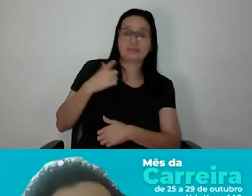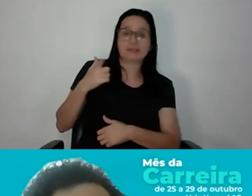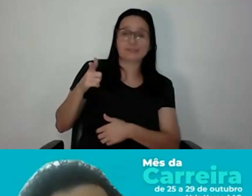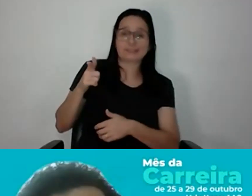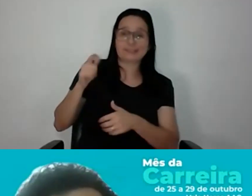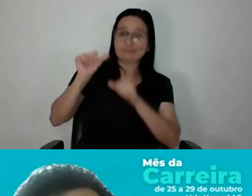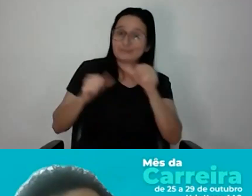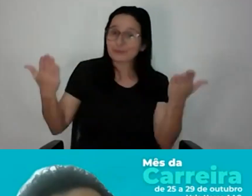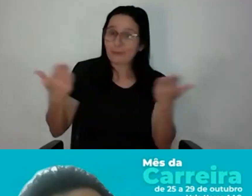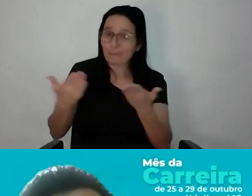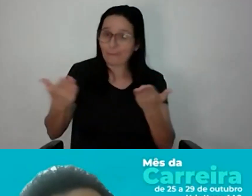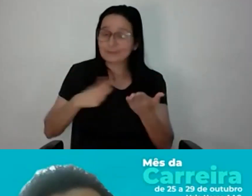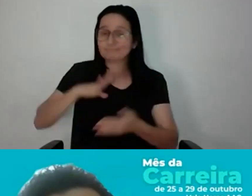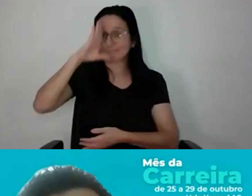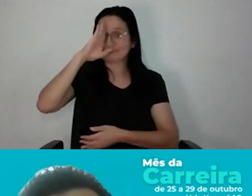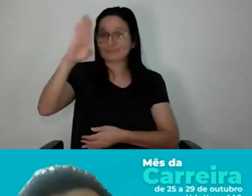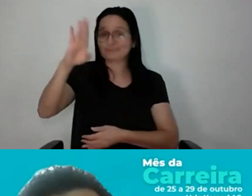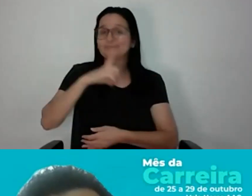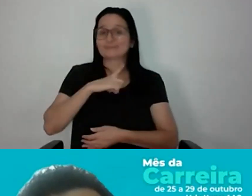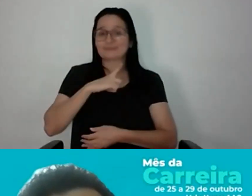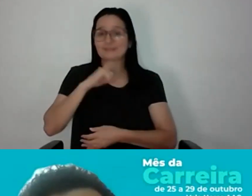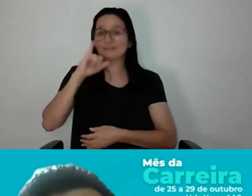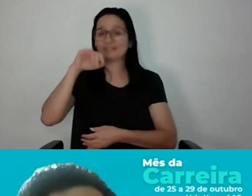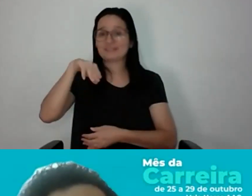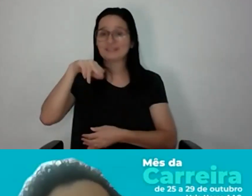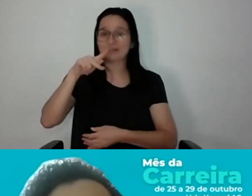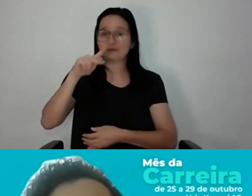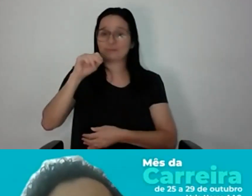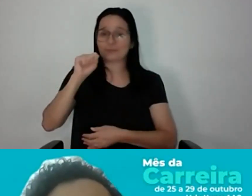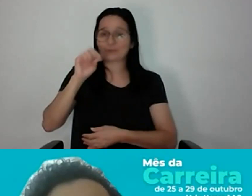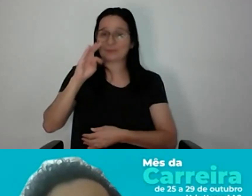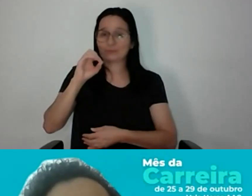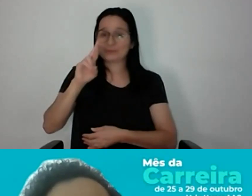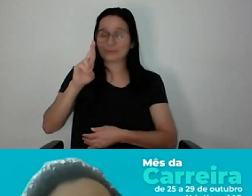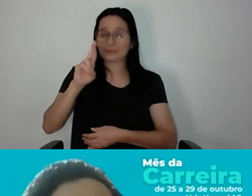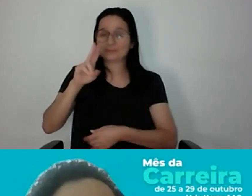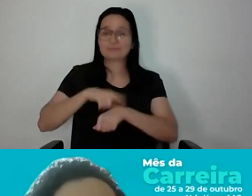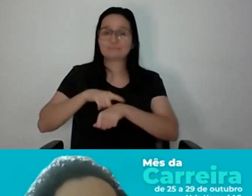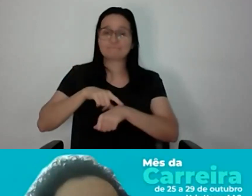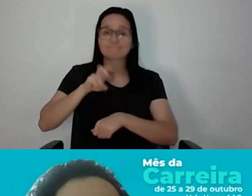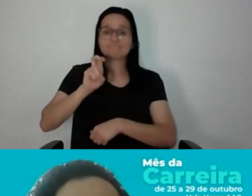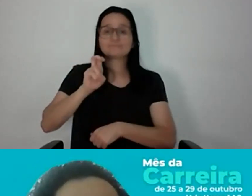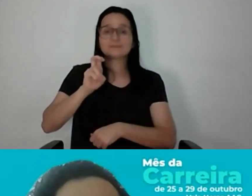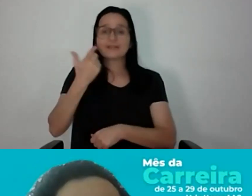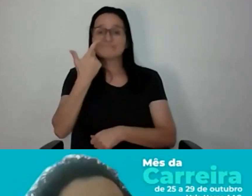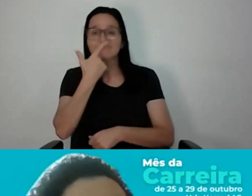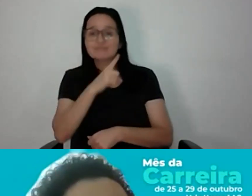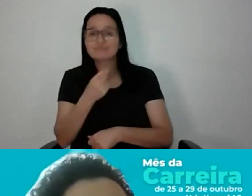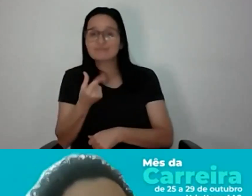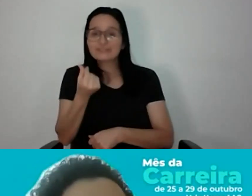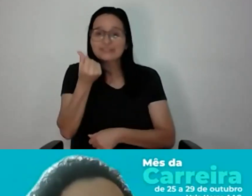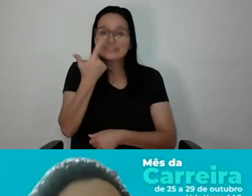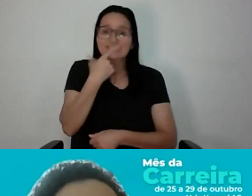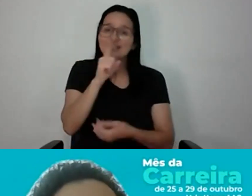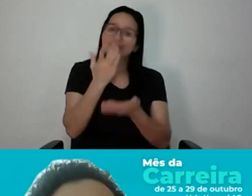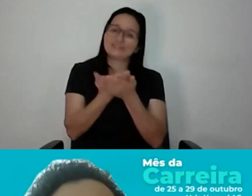vive hoje. Às 17 horas a gente tem Ganhe Dinheiro Estudando, o que é de bastante interesse, eu imagino, de todos,